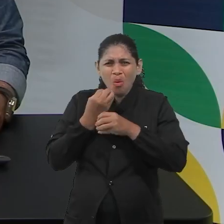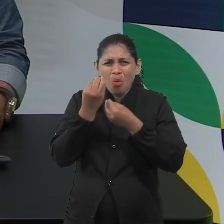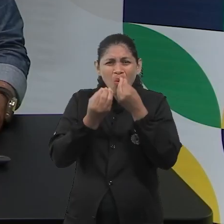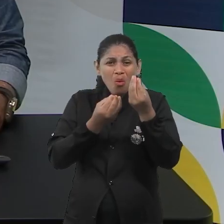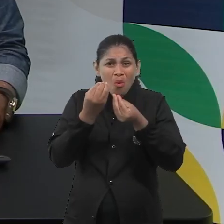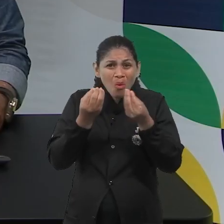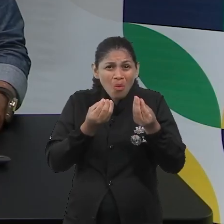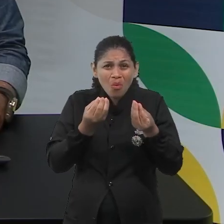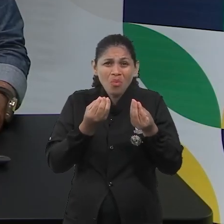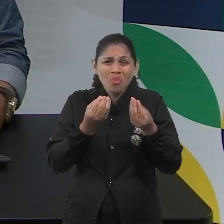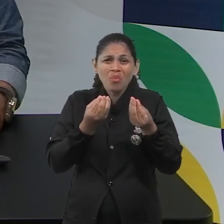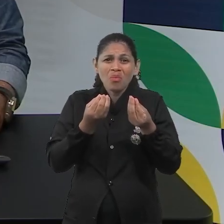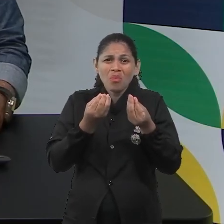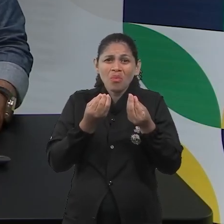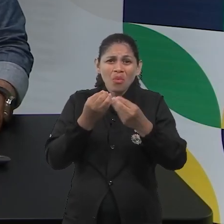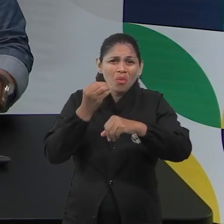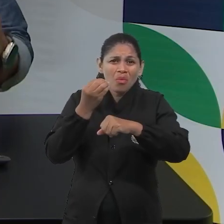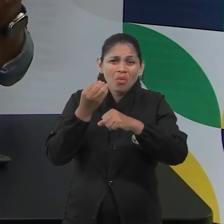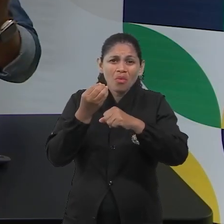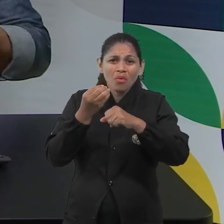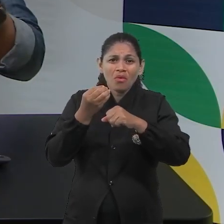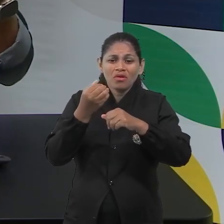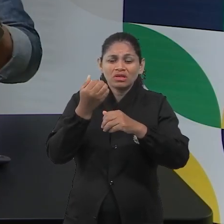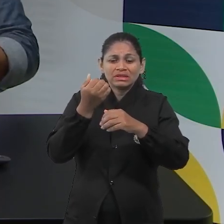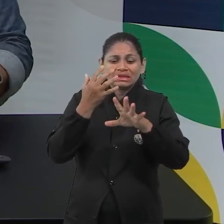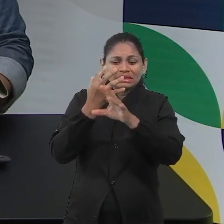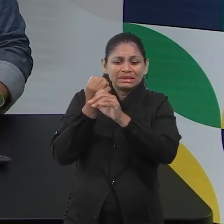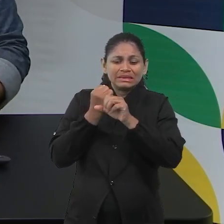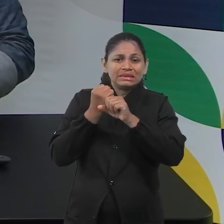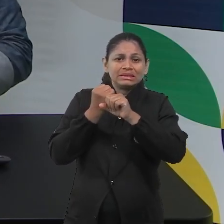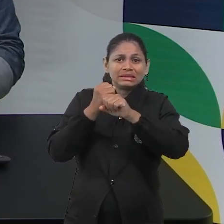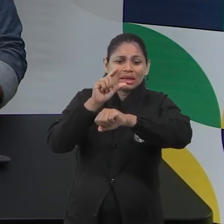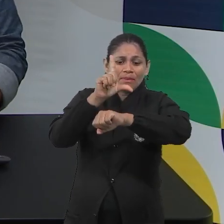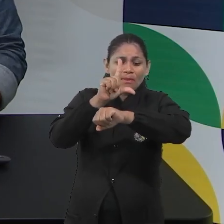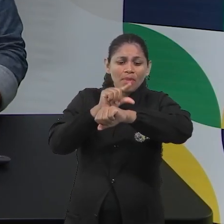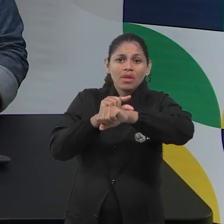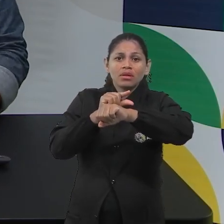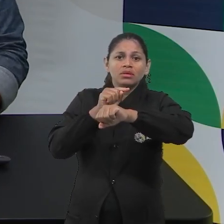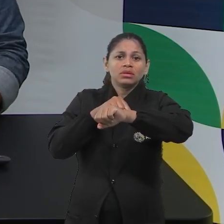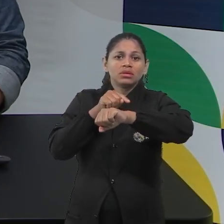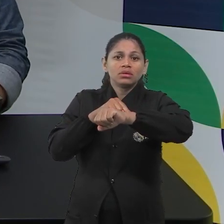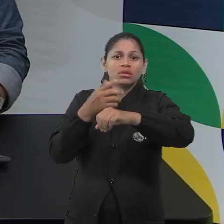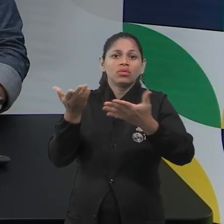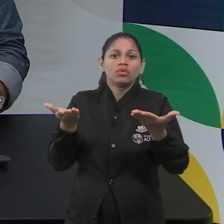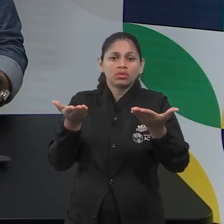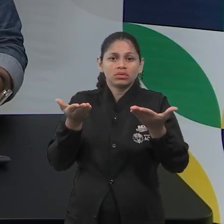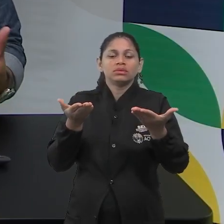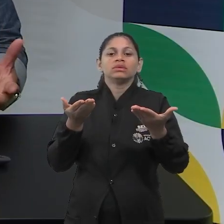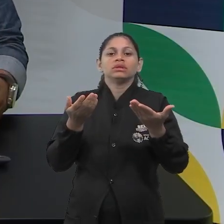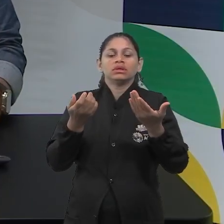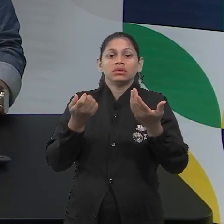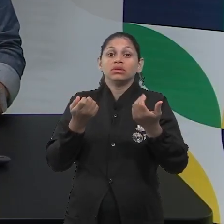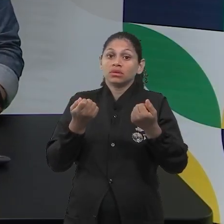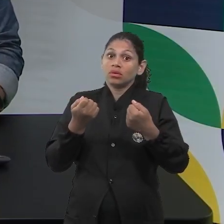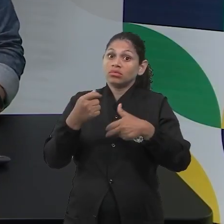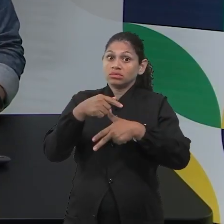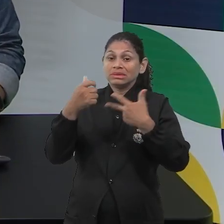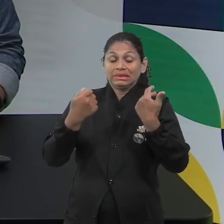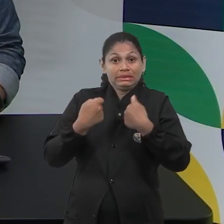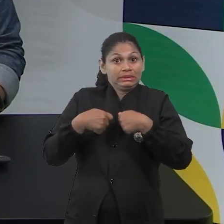poder otimizar as minhas resoluções? Você vai simplificar, cancelar o máximo que você puder, tá bom? Lembrando que o Enem ele exige tempo. Vamos